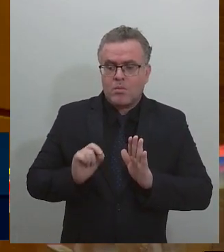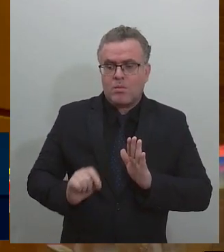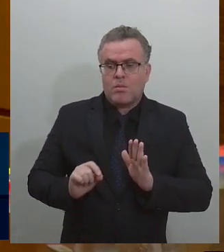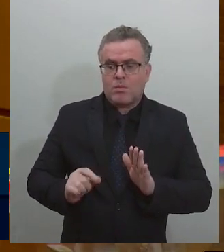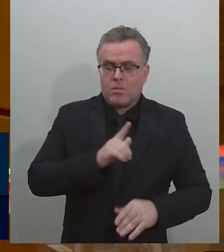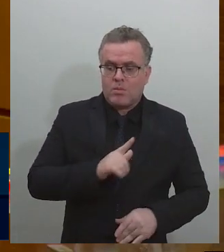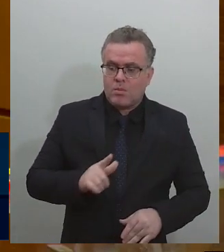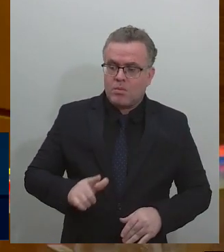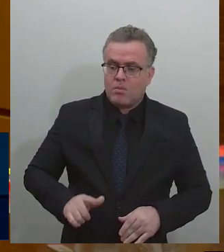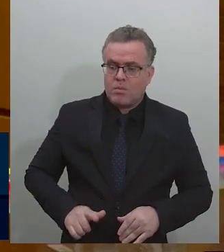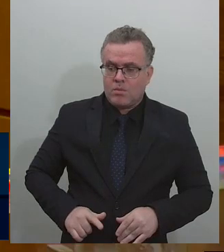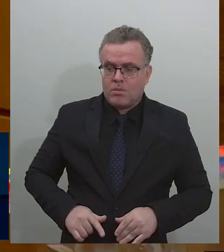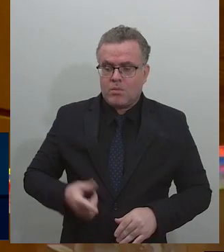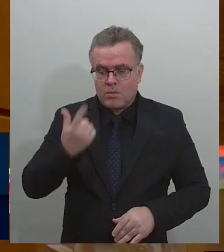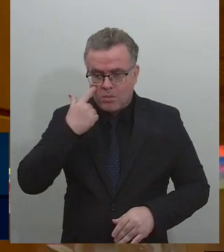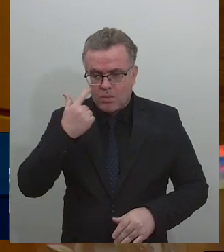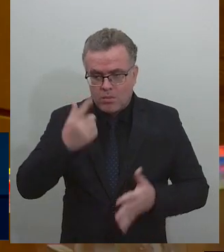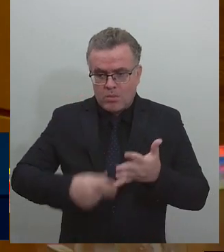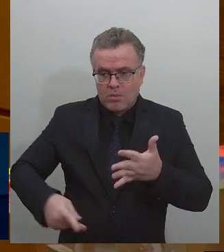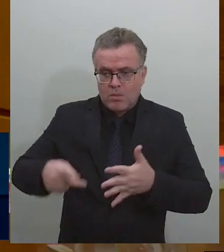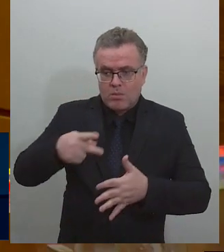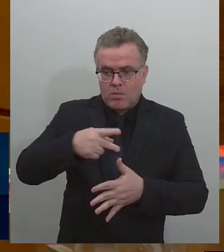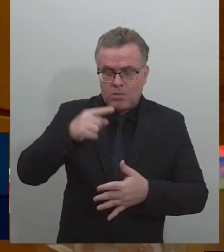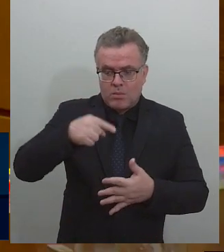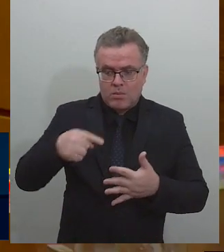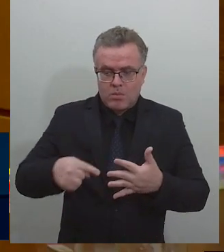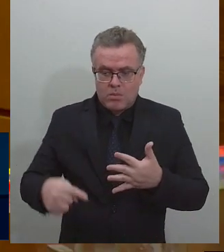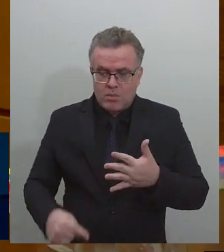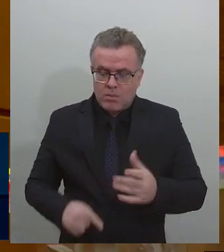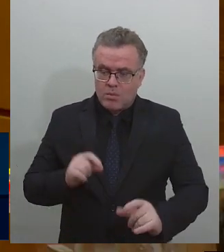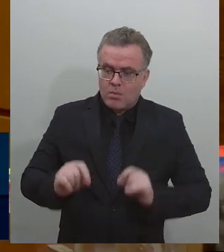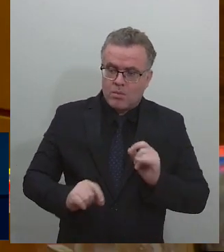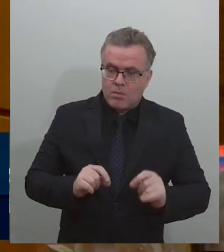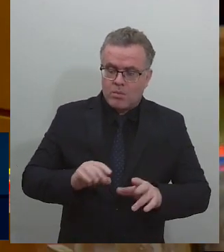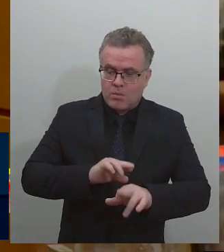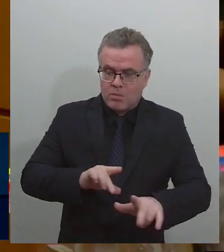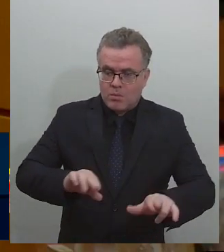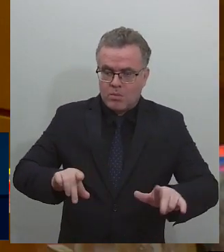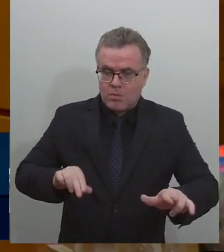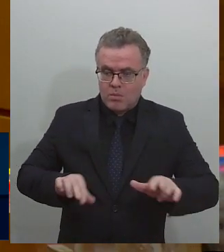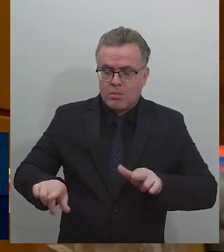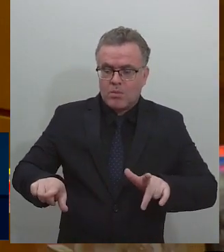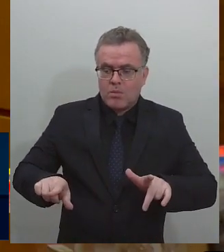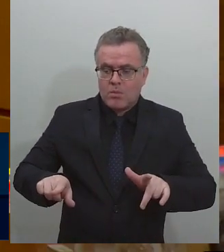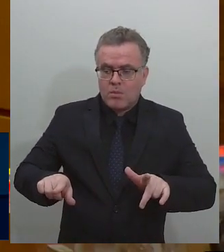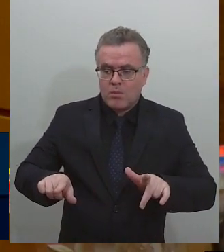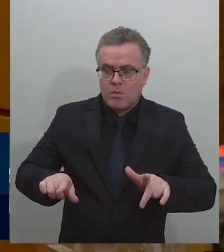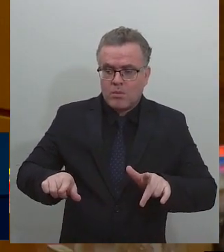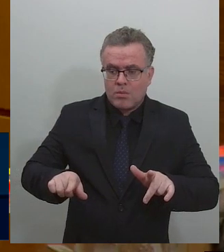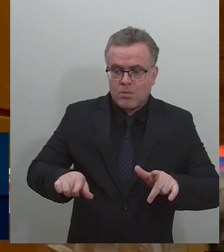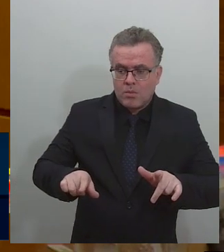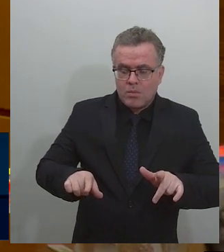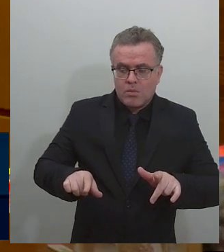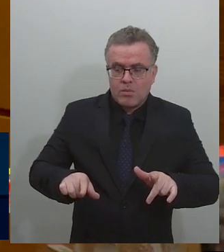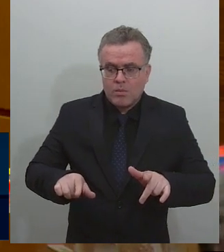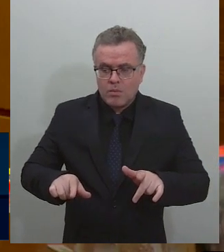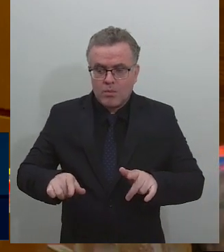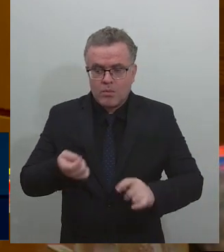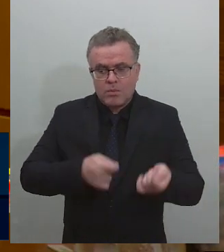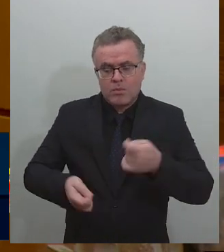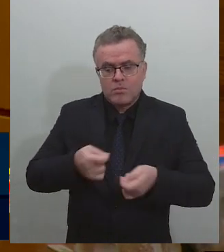prioridades em relação às diferentes esferas da administração pública e da política.